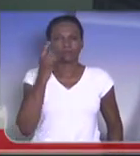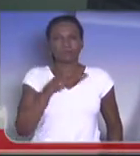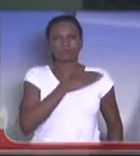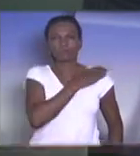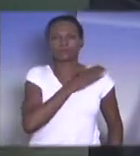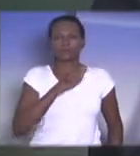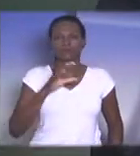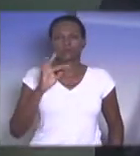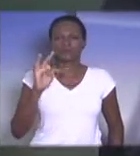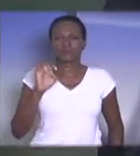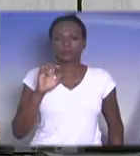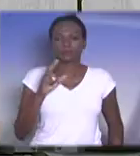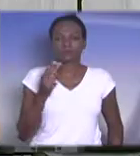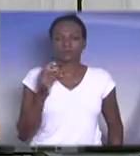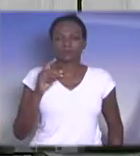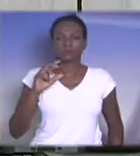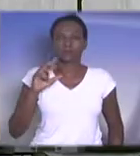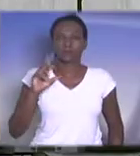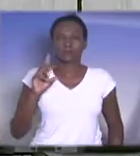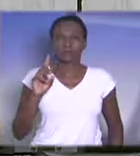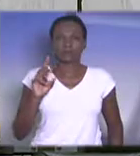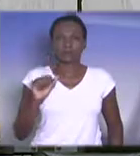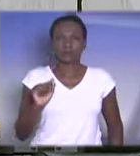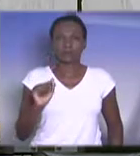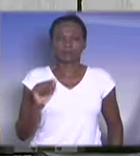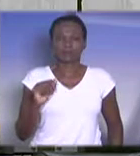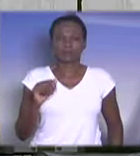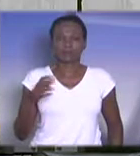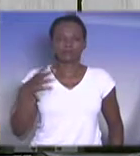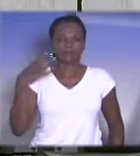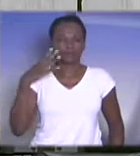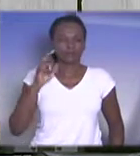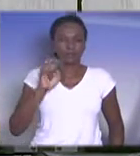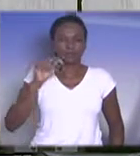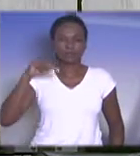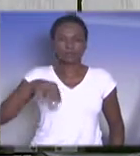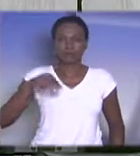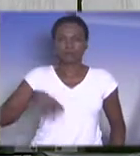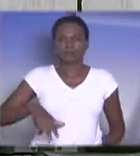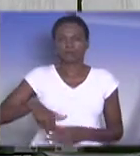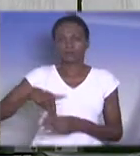Telhada, também que fará uso regimental da tribuna por até 5 minutos.